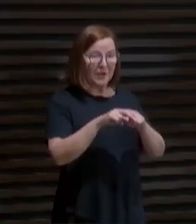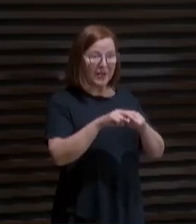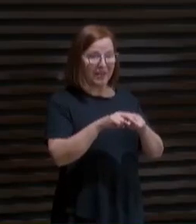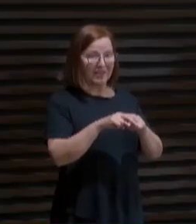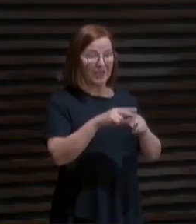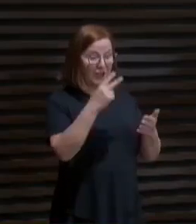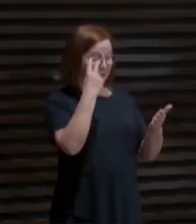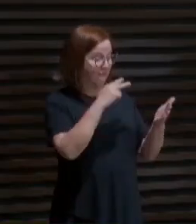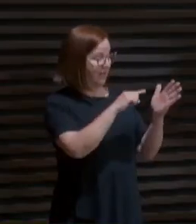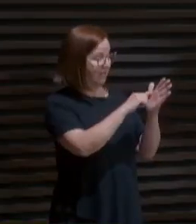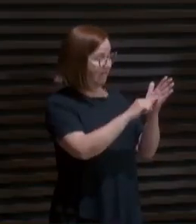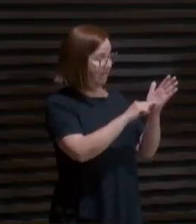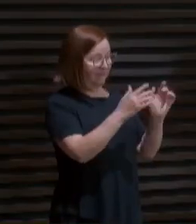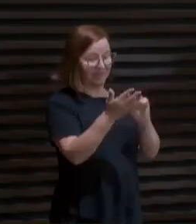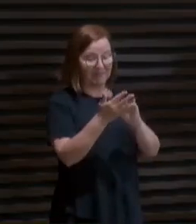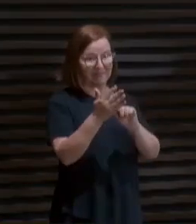feridas que ele viu.